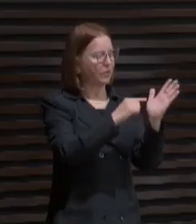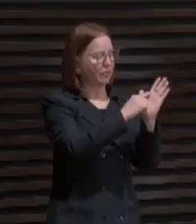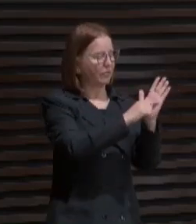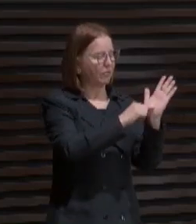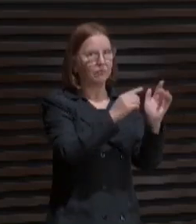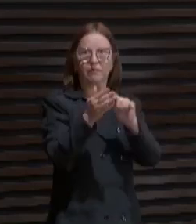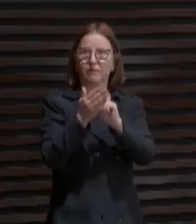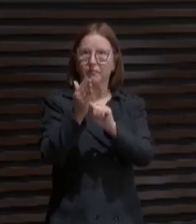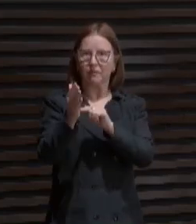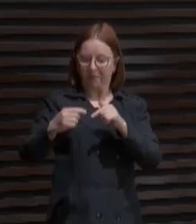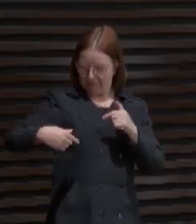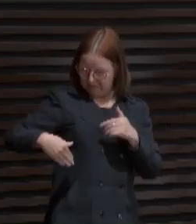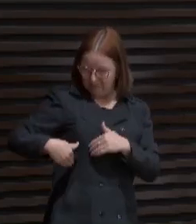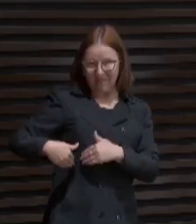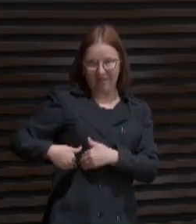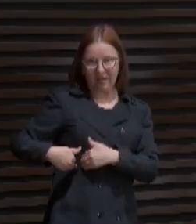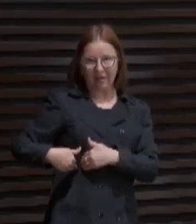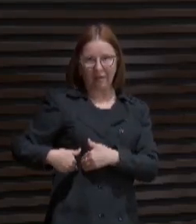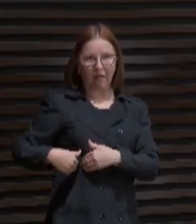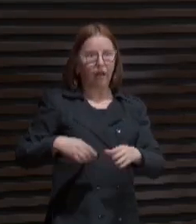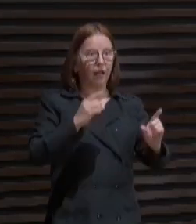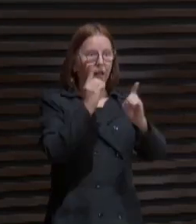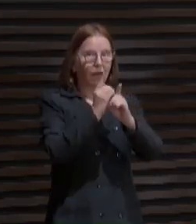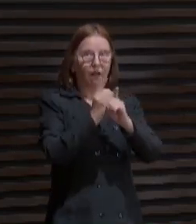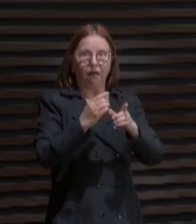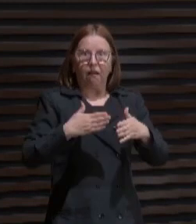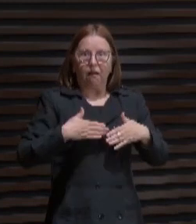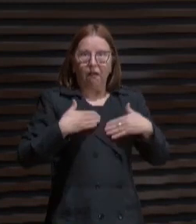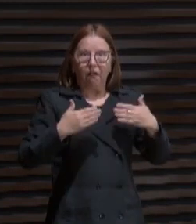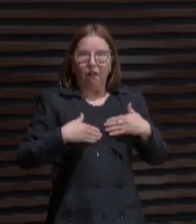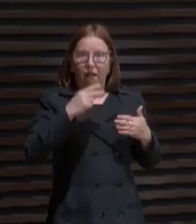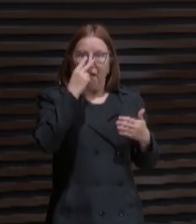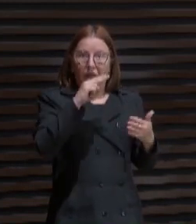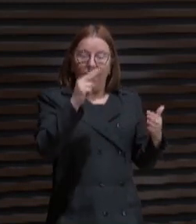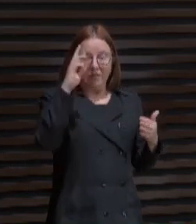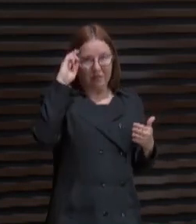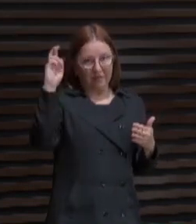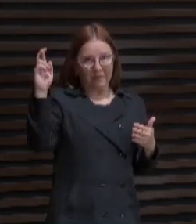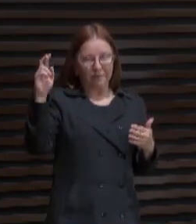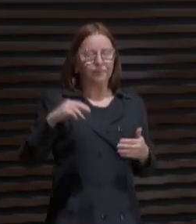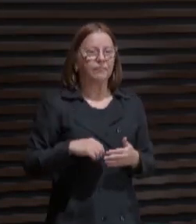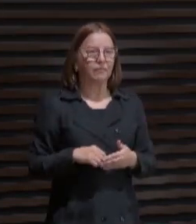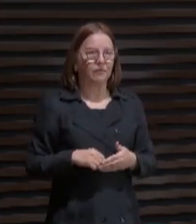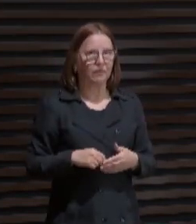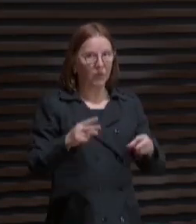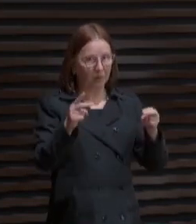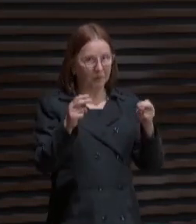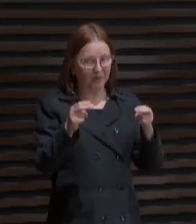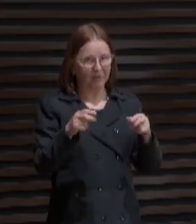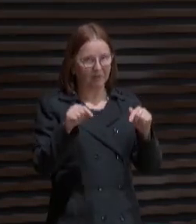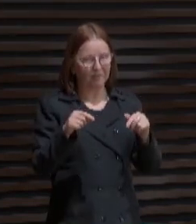Alegraram-se, portanto, os discípulos ao verem o Senhor. Observe aqui a antinomia do